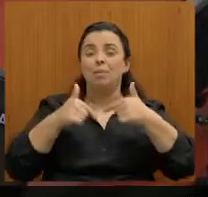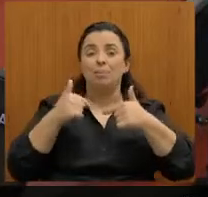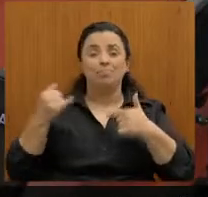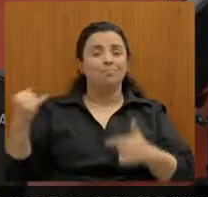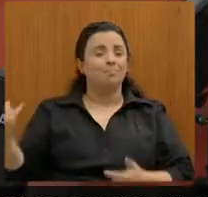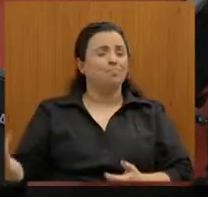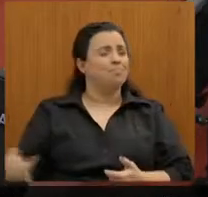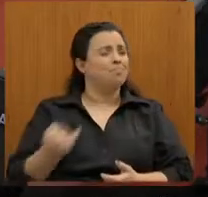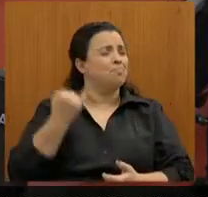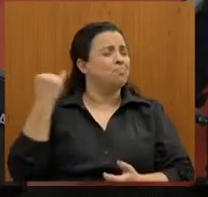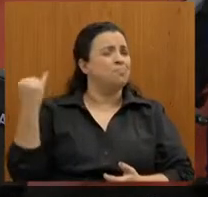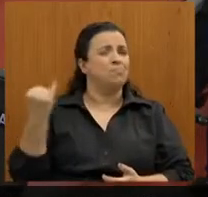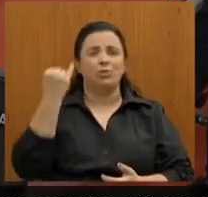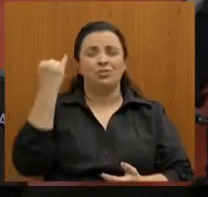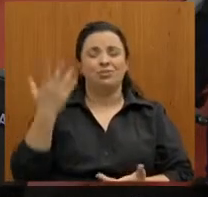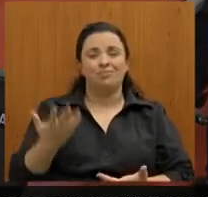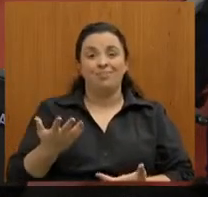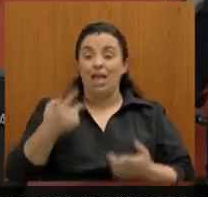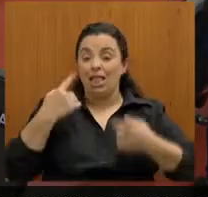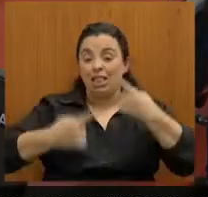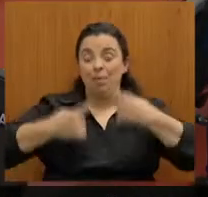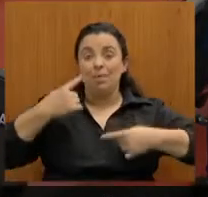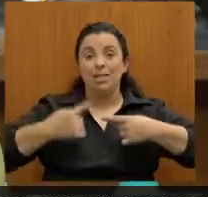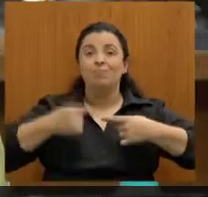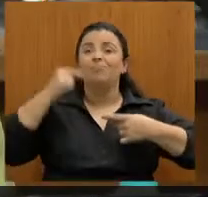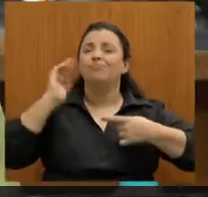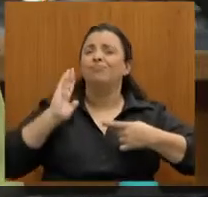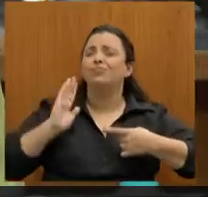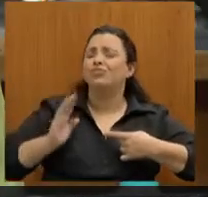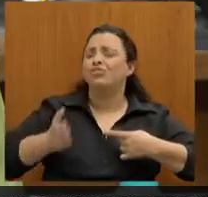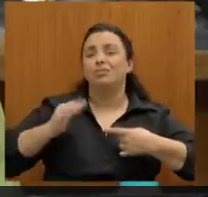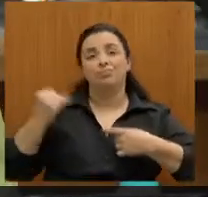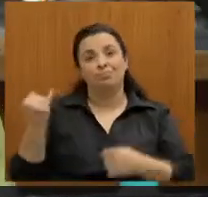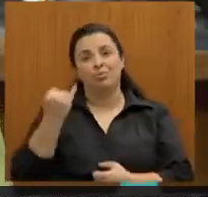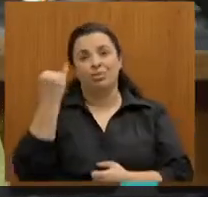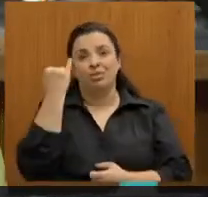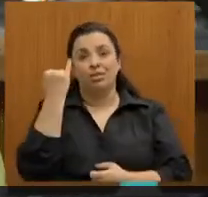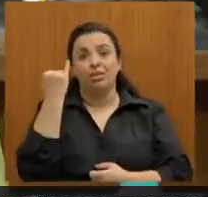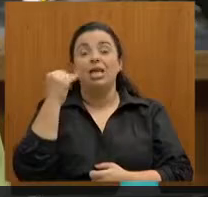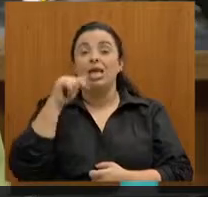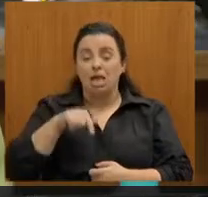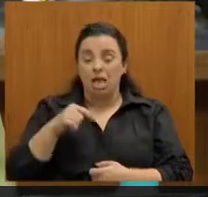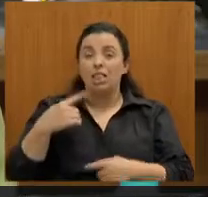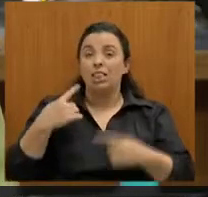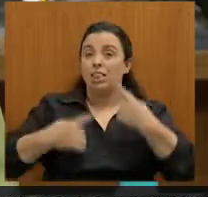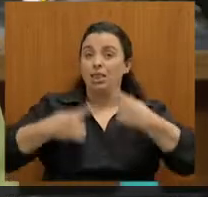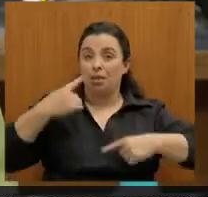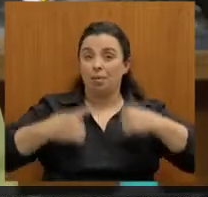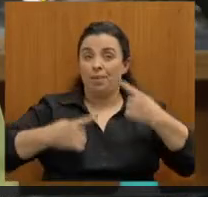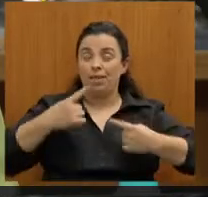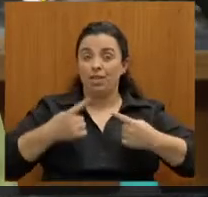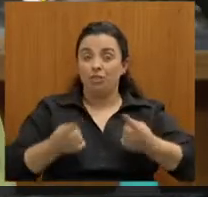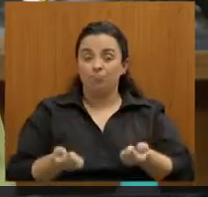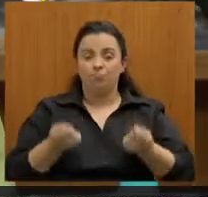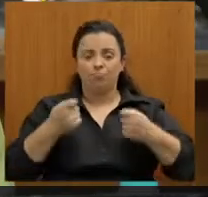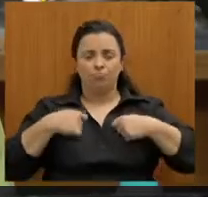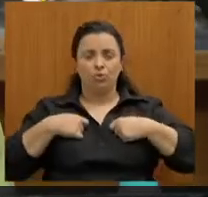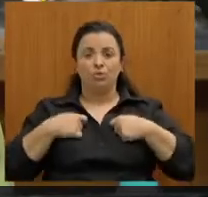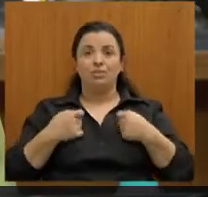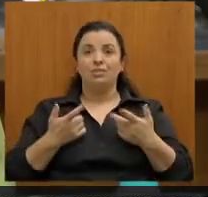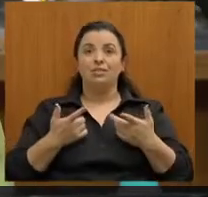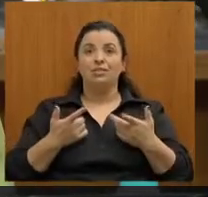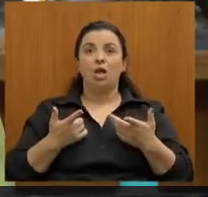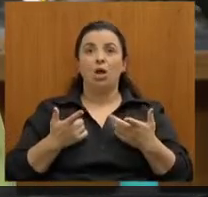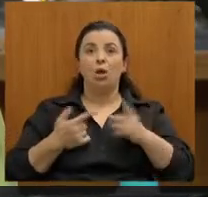de bater já é uma relevância o de bater já nos já nos aponta para o engajamento da